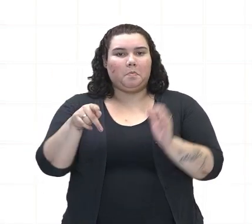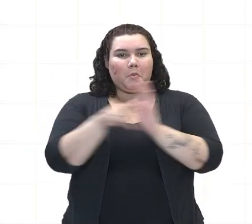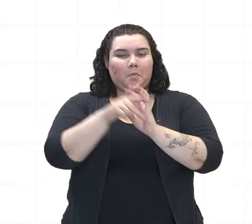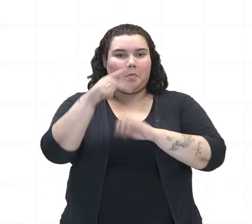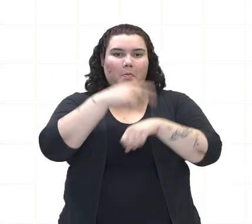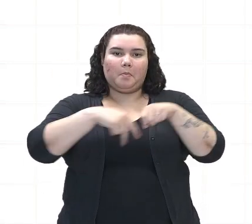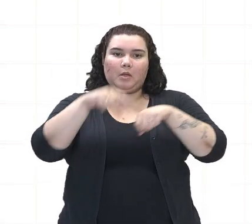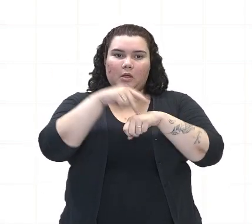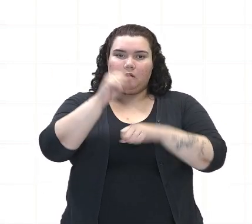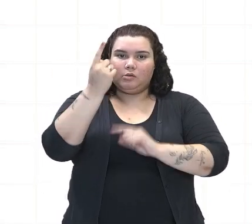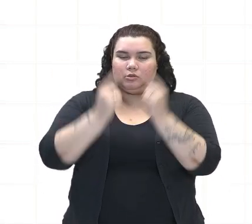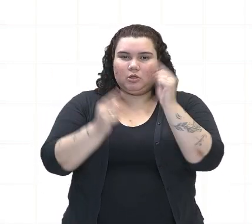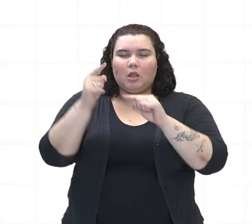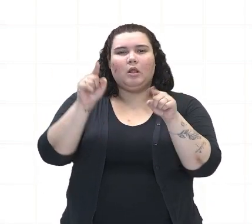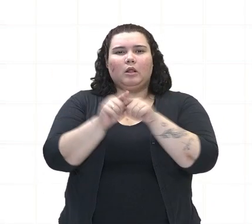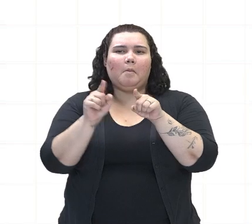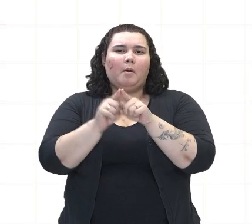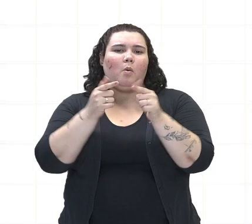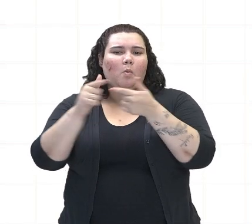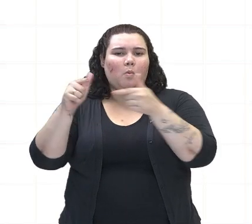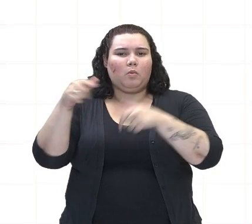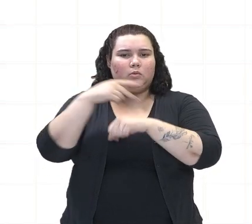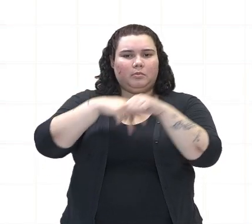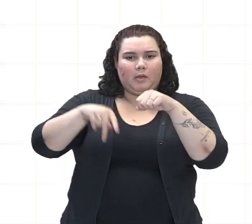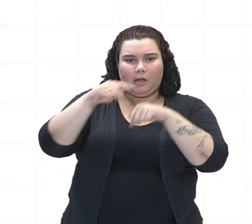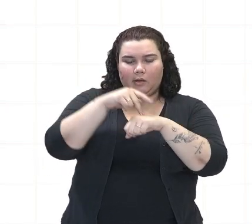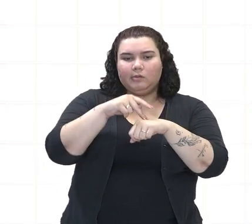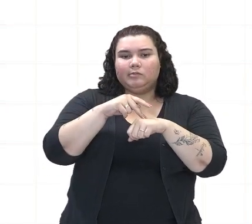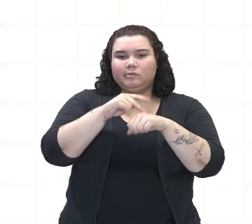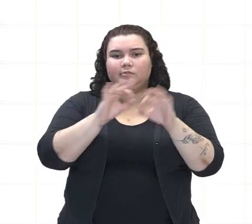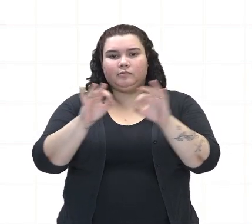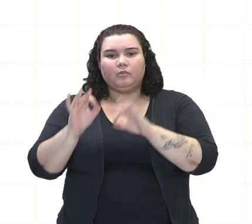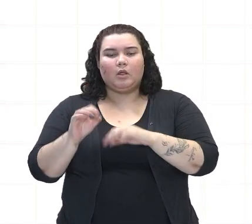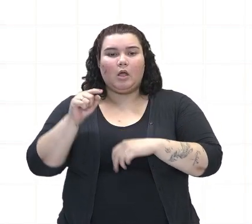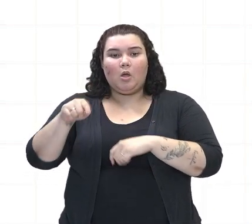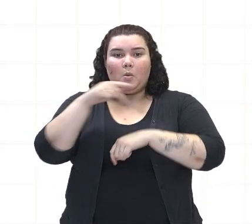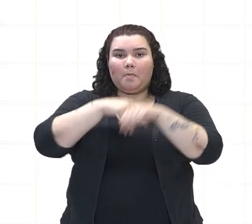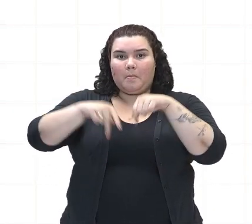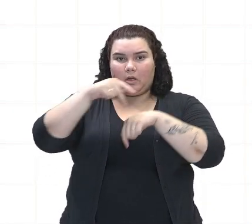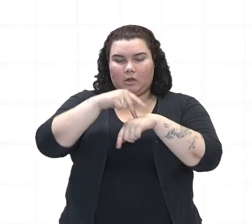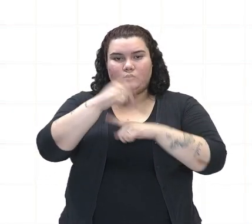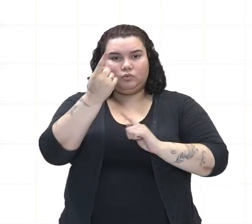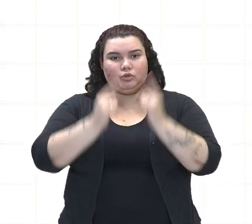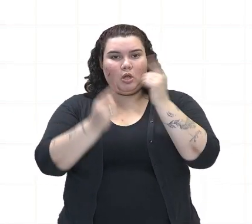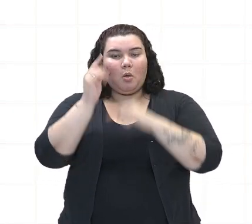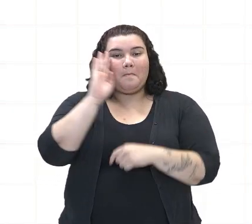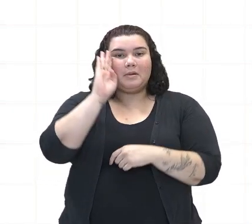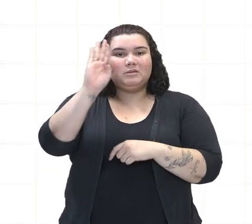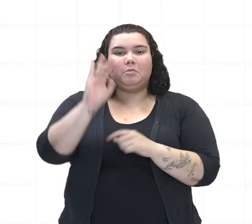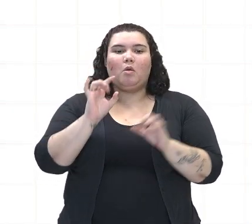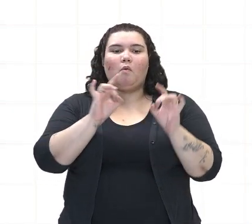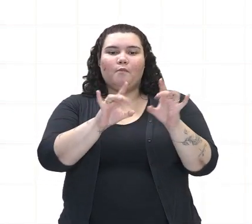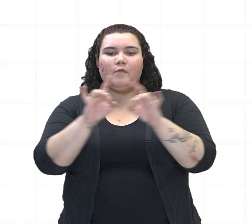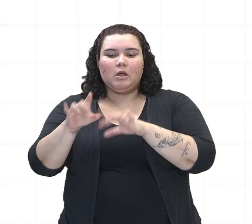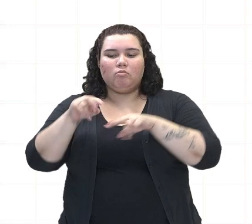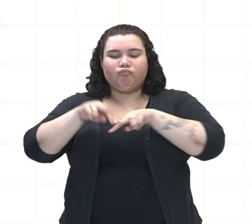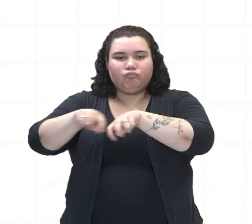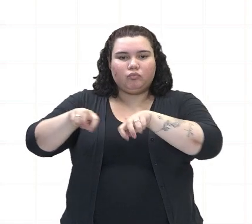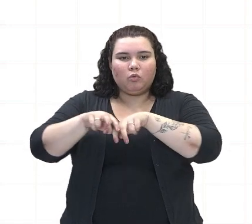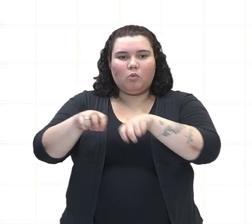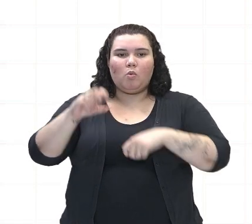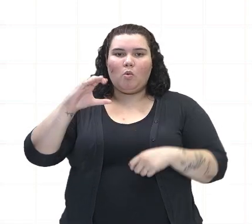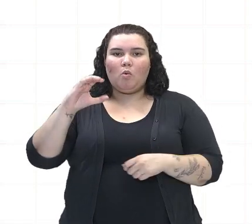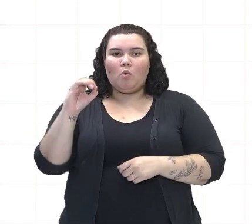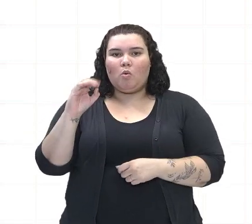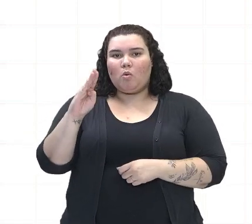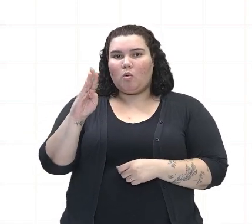é a coisa da mineração, né? Como a gente vai ver na próxima tela aí, o cobre é o principal recurso mineral explorado no Chile. Então o cobre é